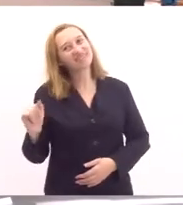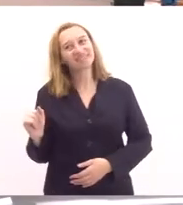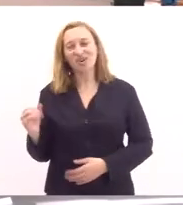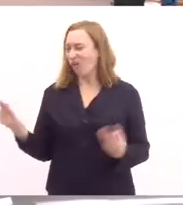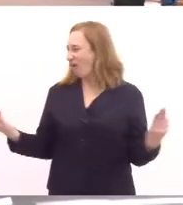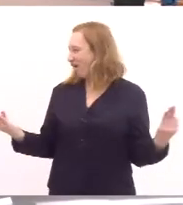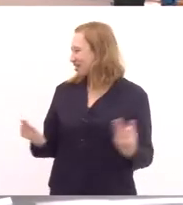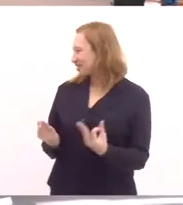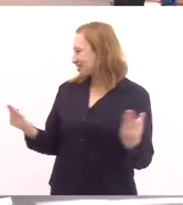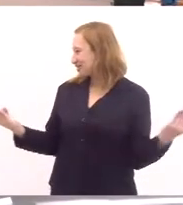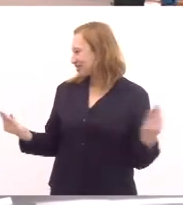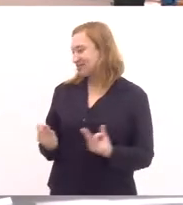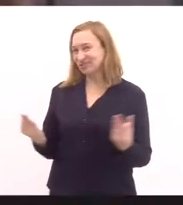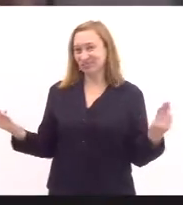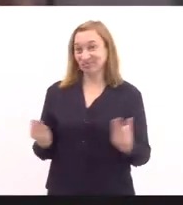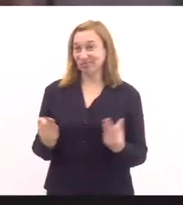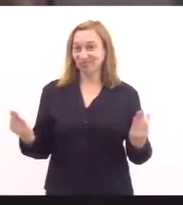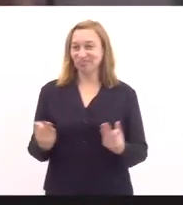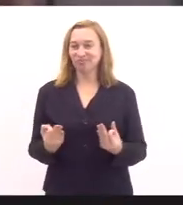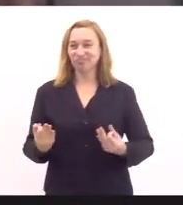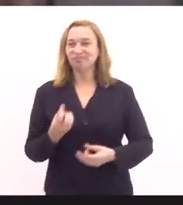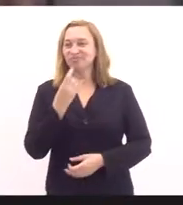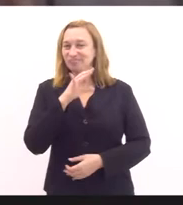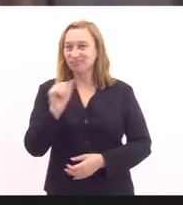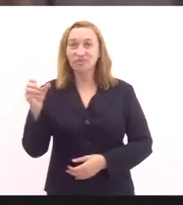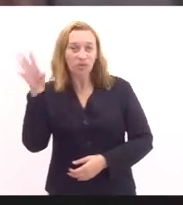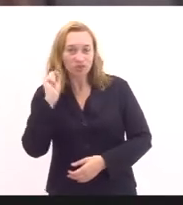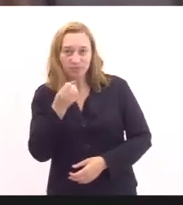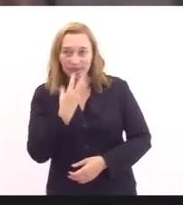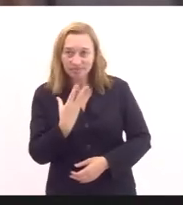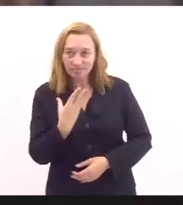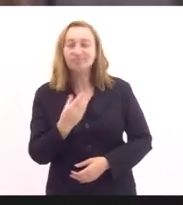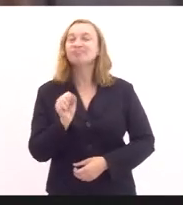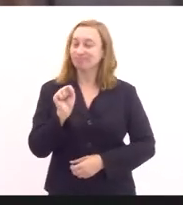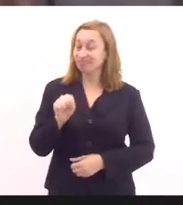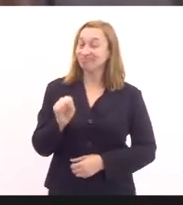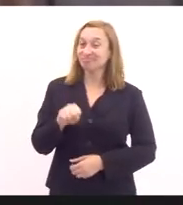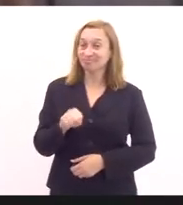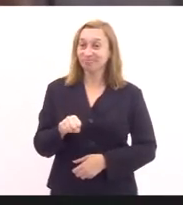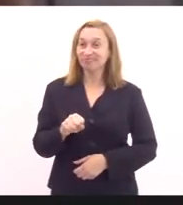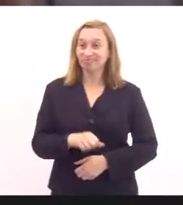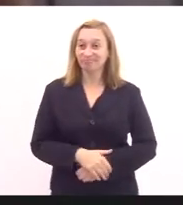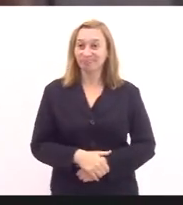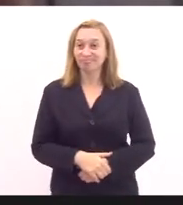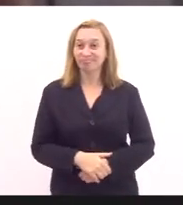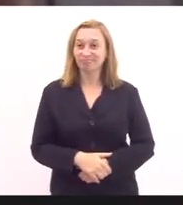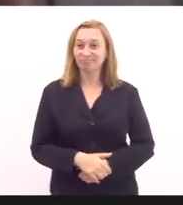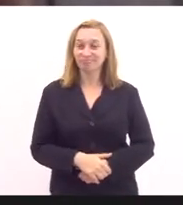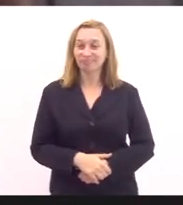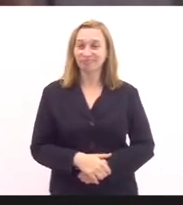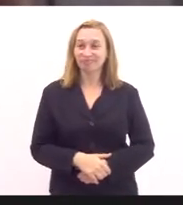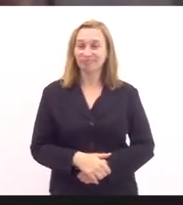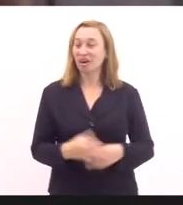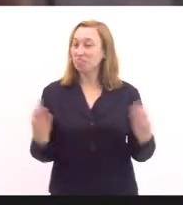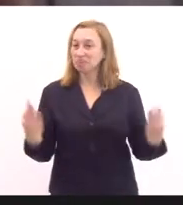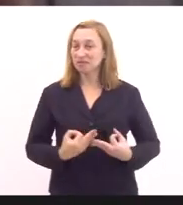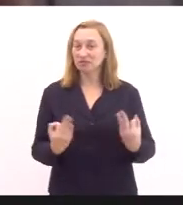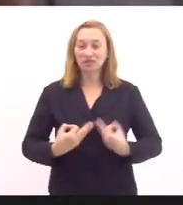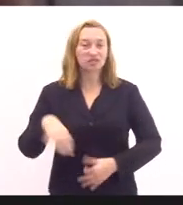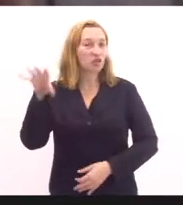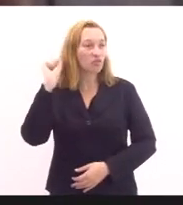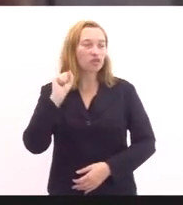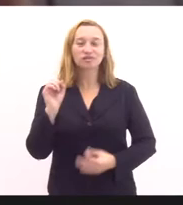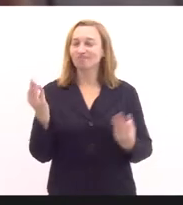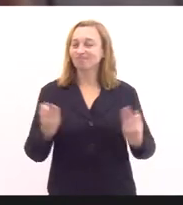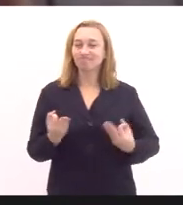Que ótimo Que ótimo você tá isso você tá a imagem da perfeita